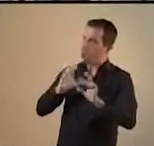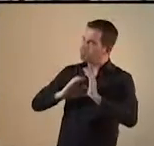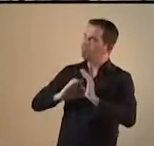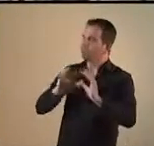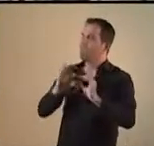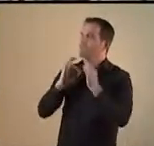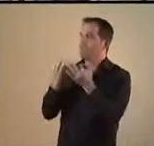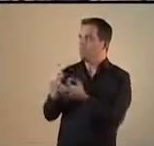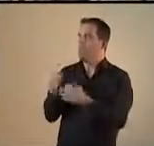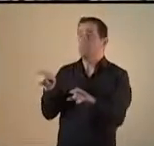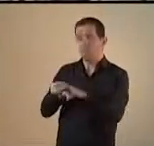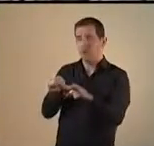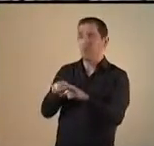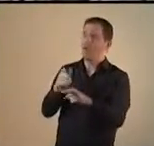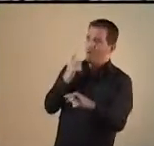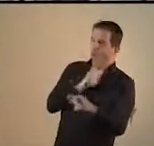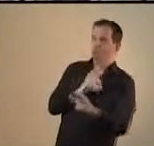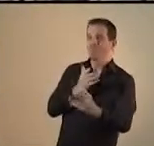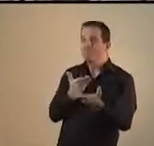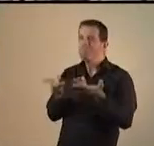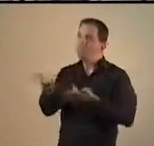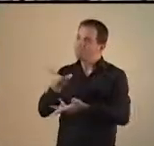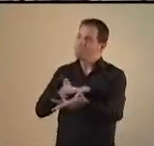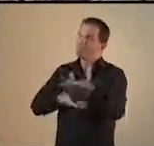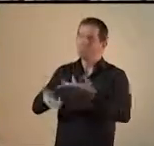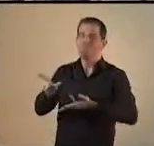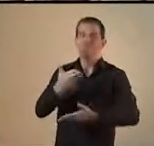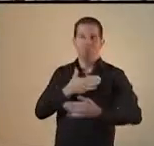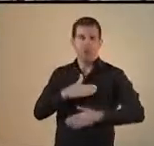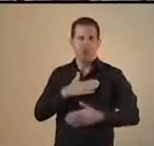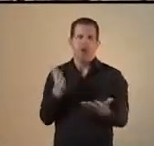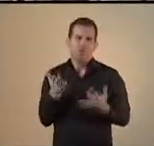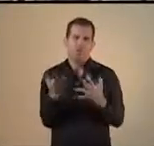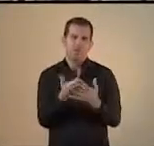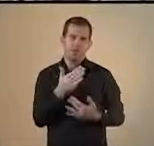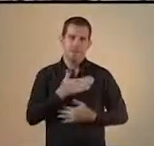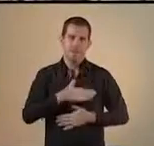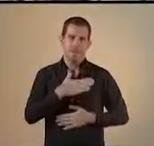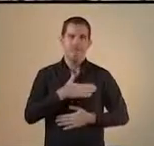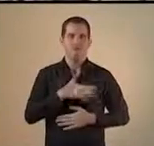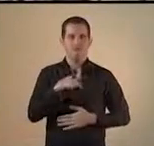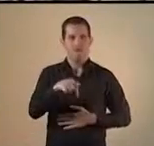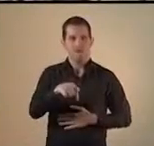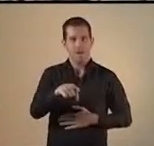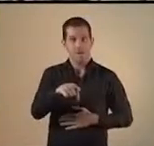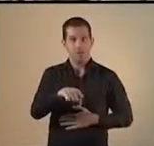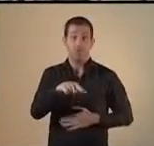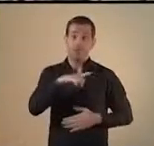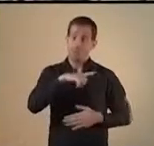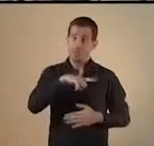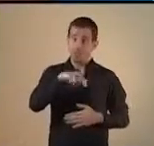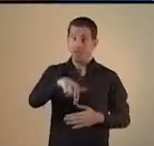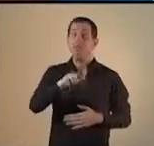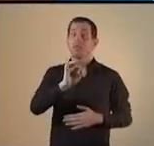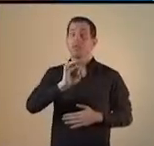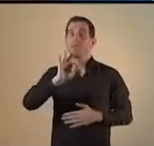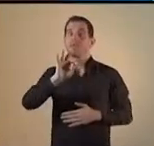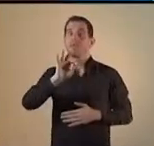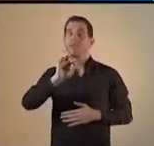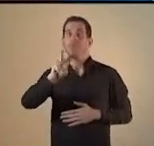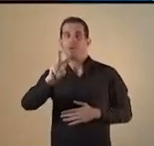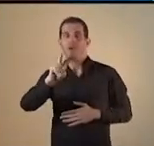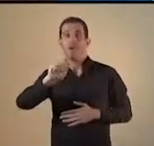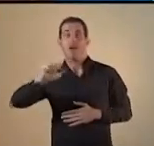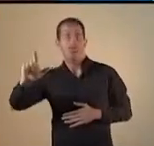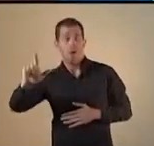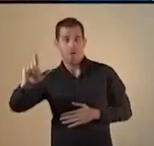entende tudo, ele não tem linguagem de Libras, mas ele entende tudo que ele fala com a gente e ele entende o que a gente fala com ele, tranquilamente. Vamos a um intervalo